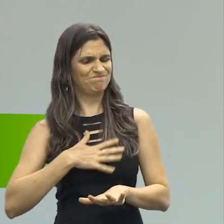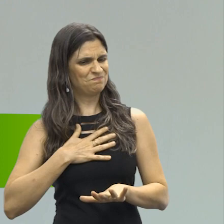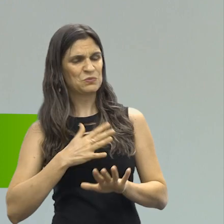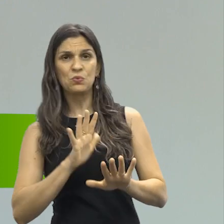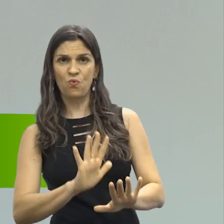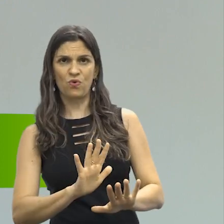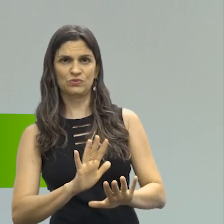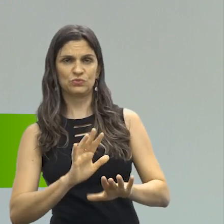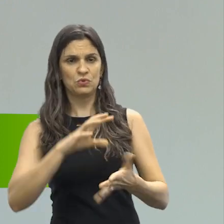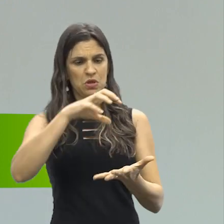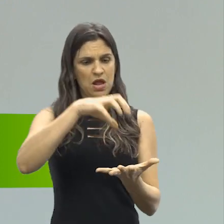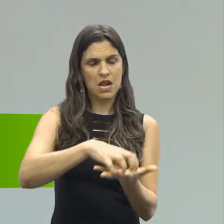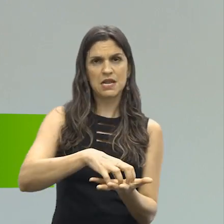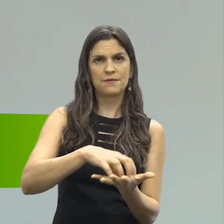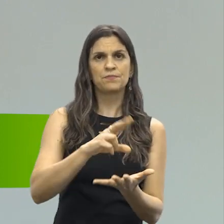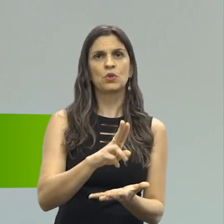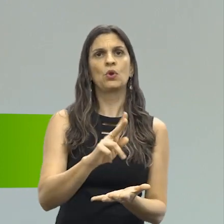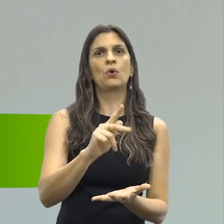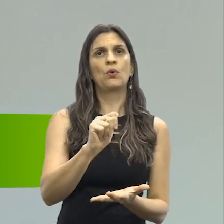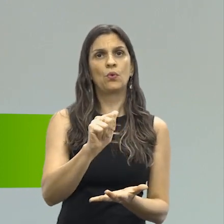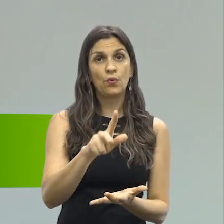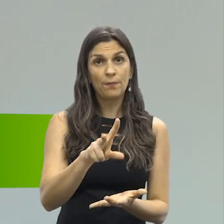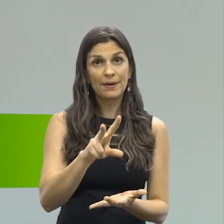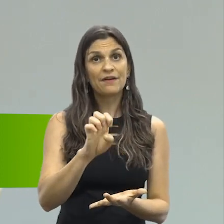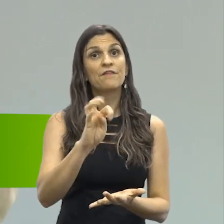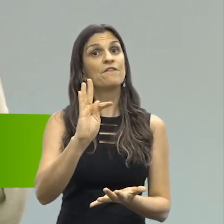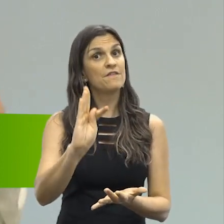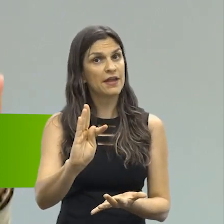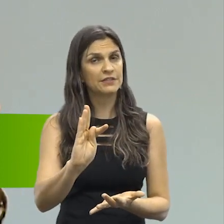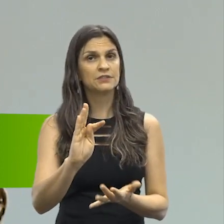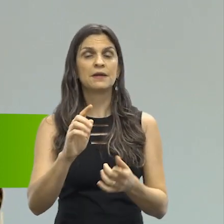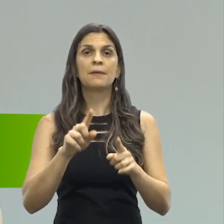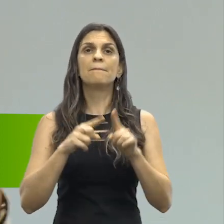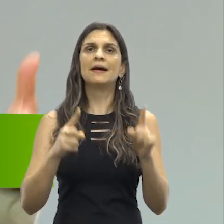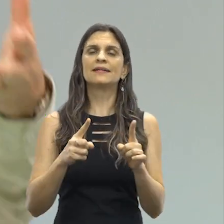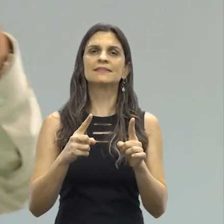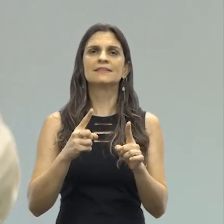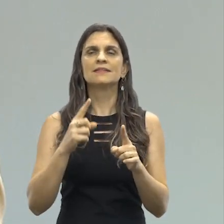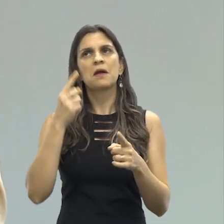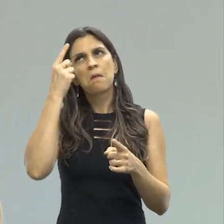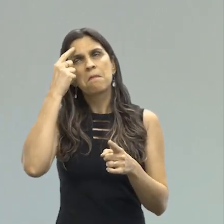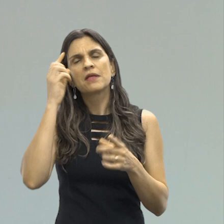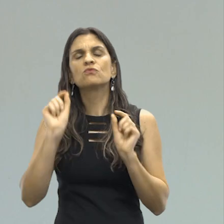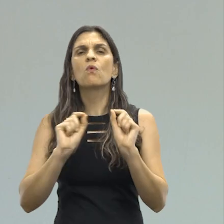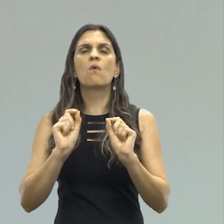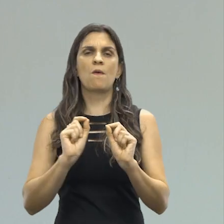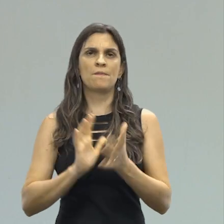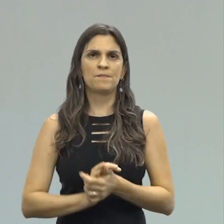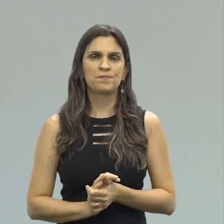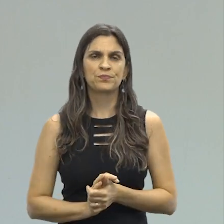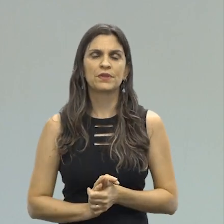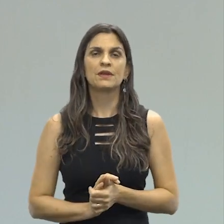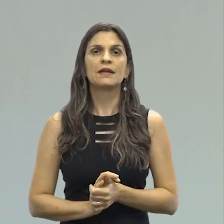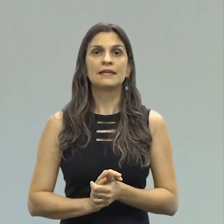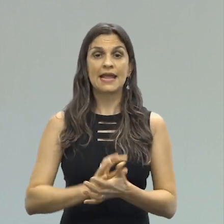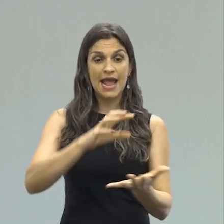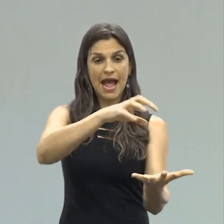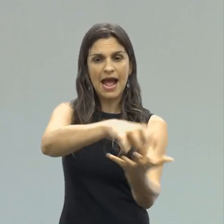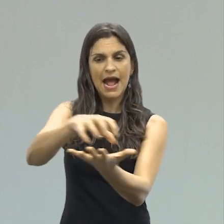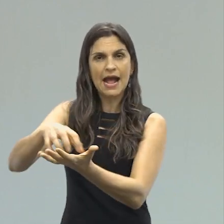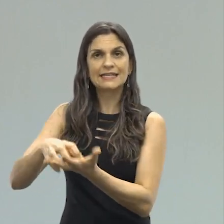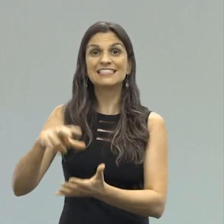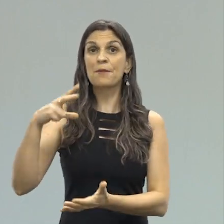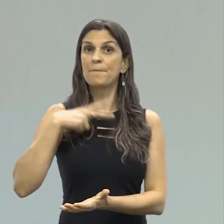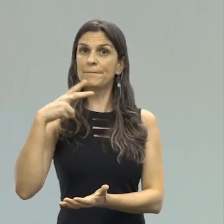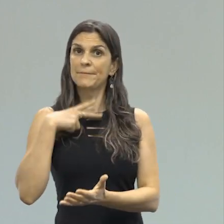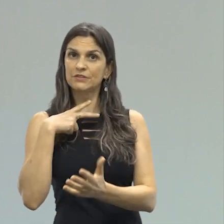o chamamento público, a colaboração, de maneira a fazer com que as clínicas particulares elas sejam inseridas na saúde pública. É uma